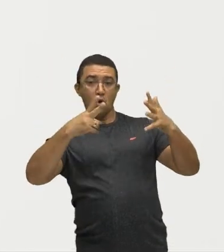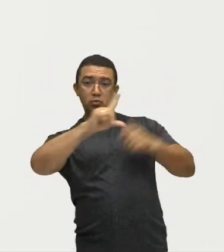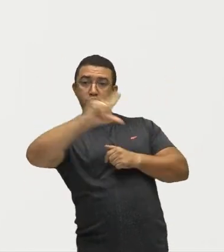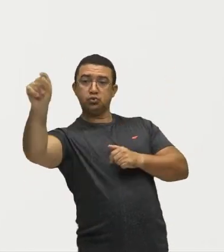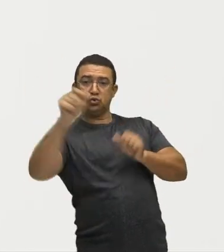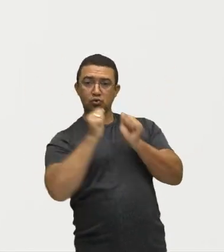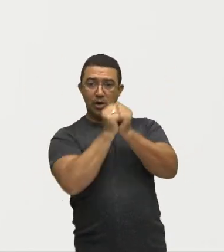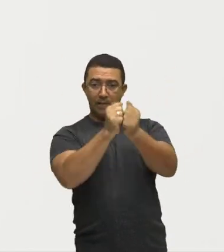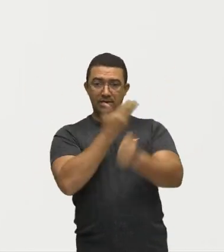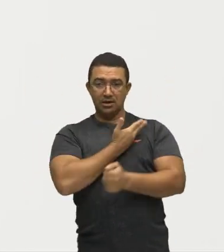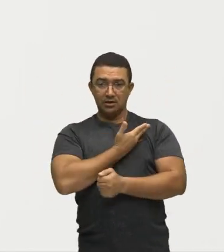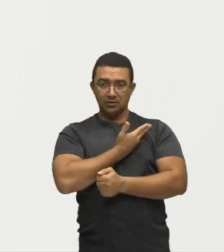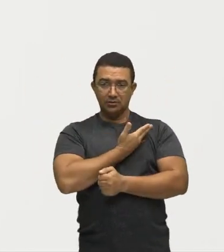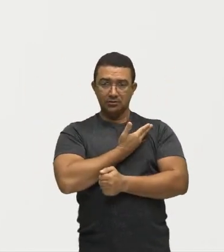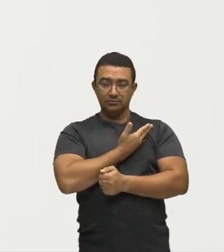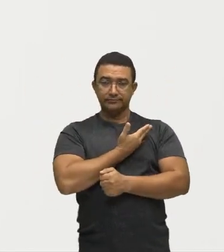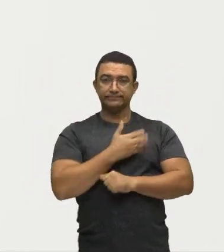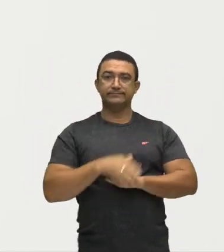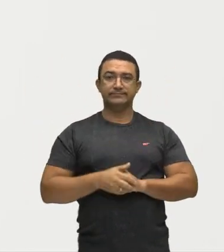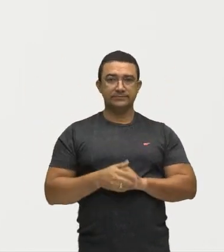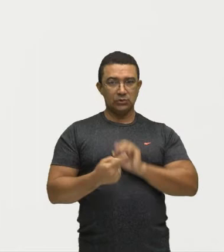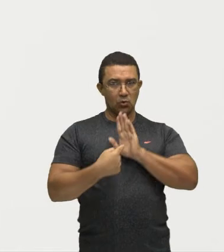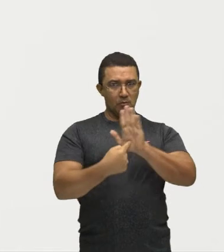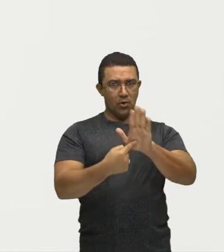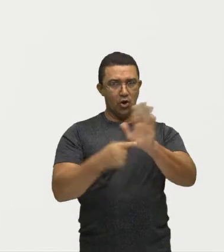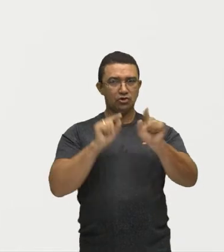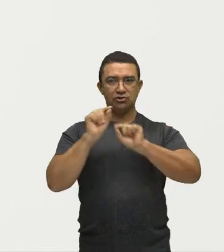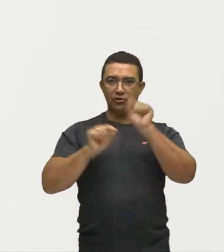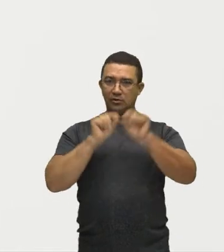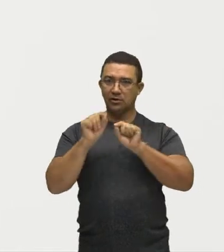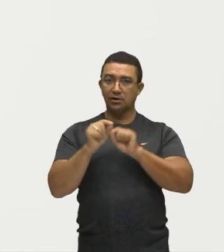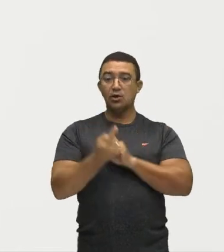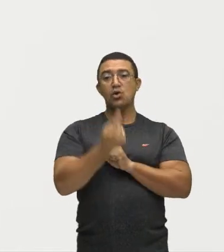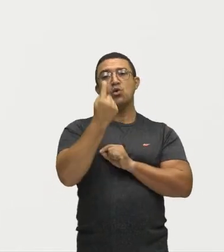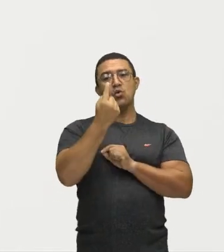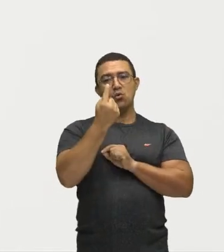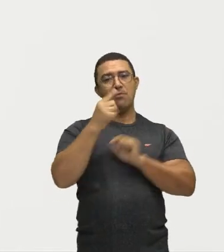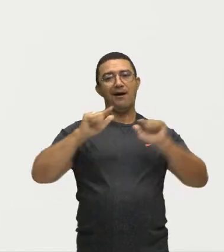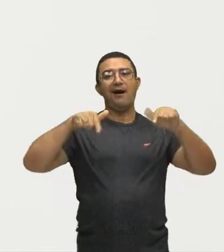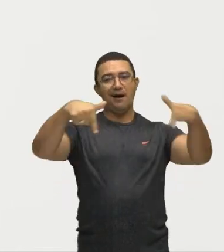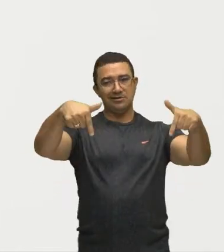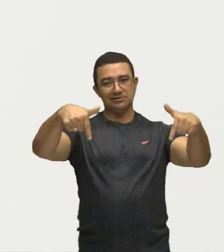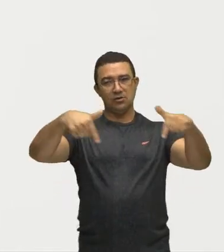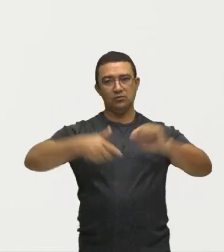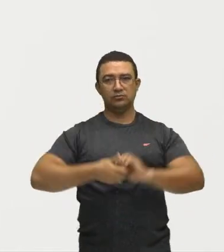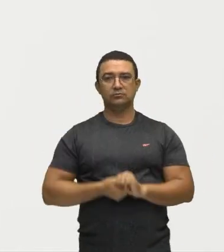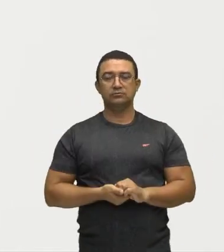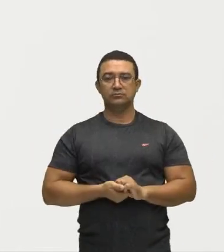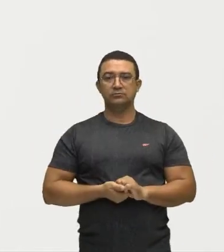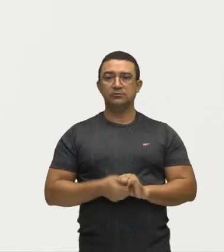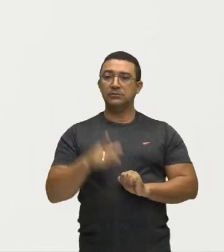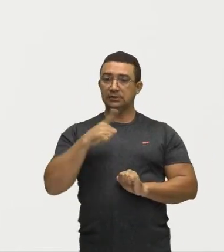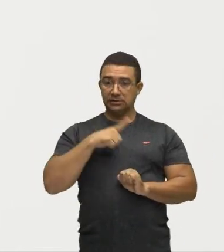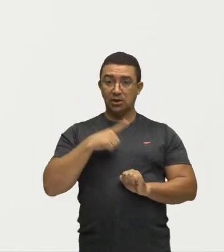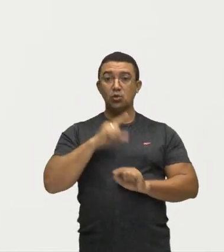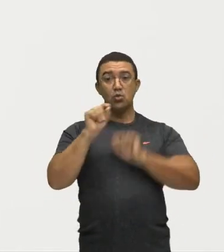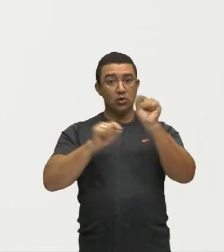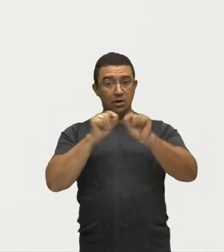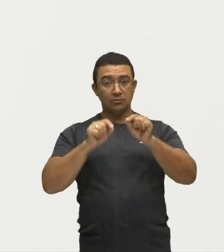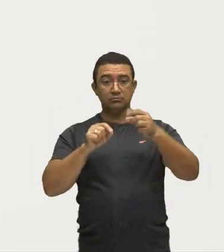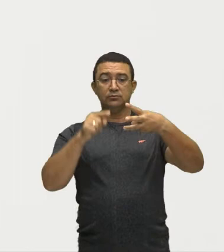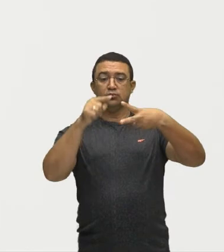amigos? Muito bem. Então, ele está indicando aqui apenas uma ação verbal. Temos 2 orações, então.